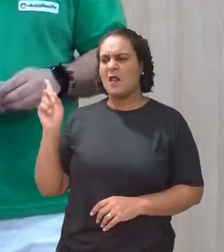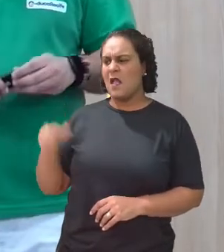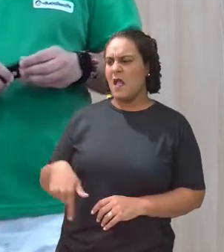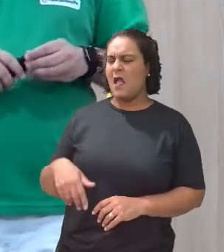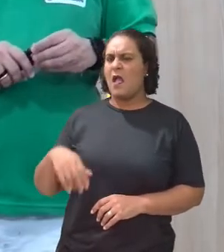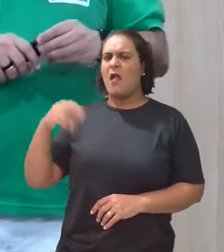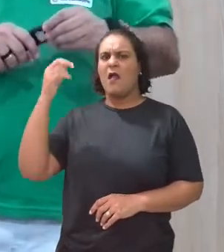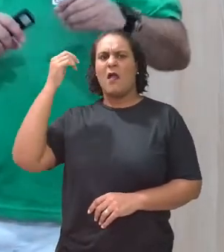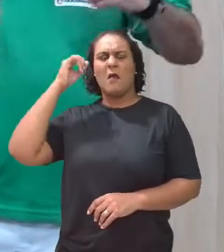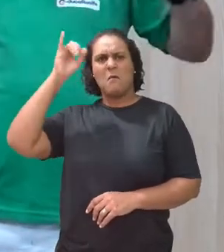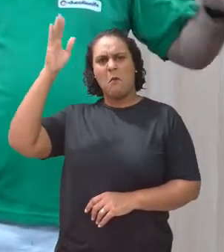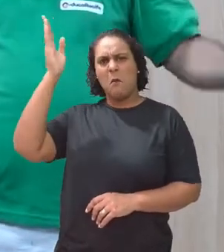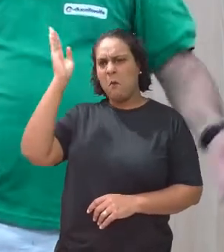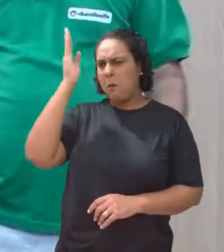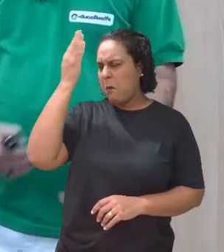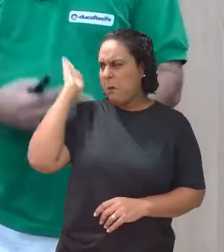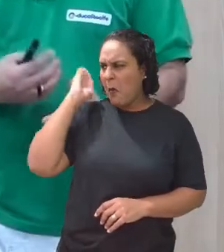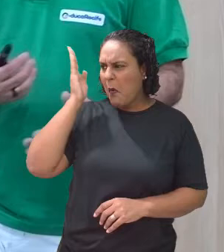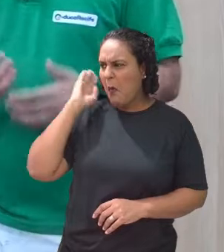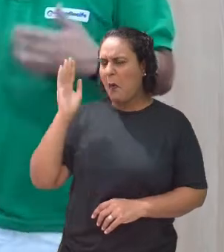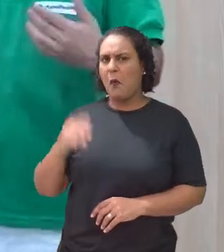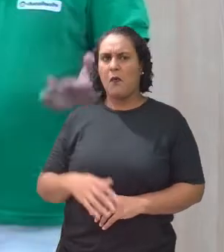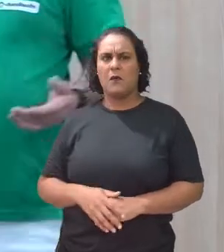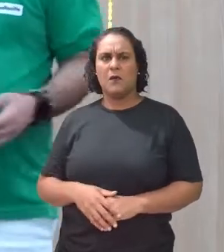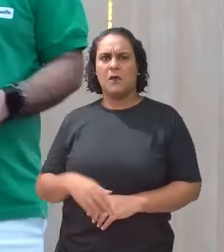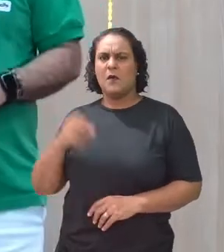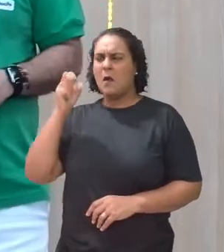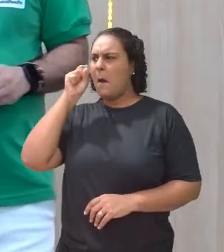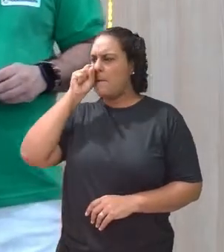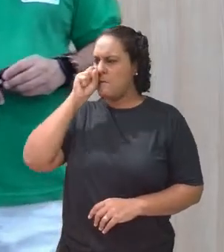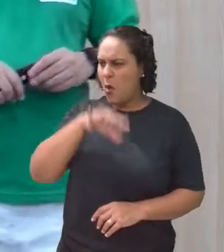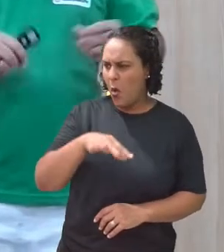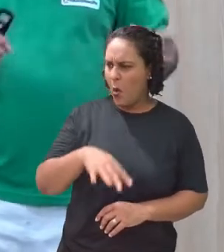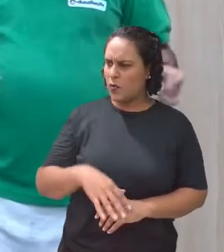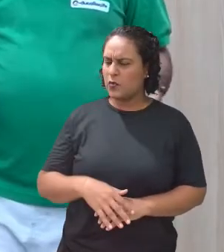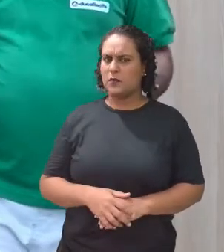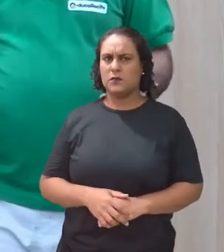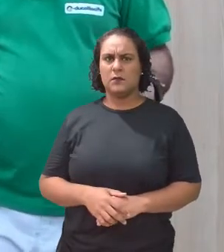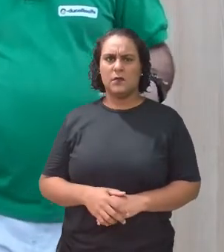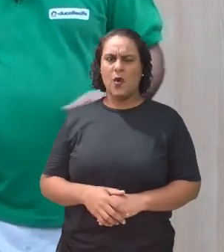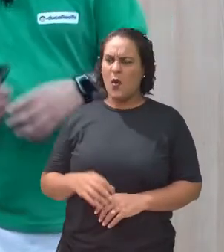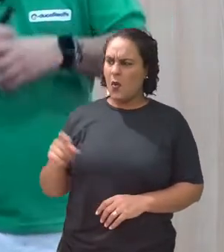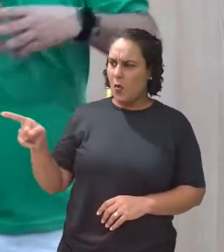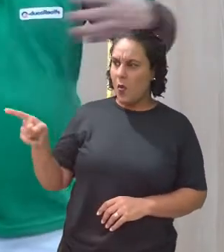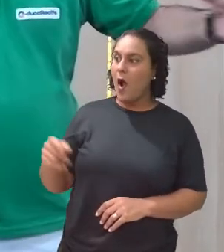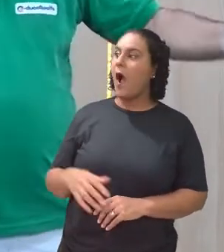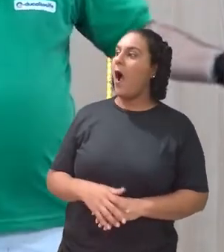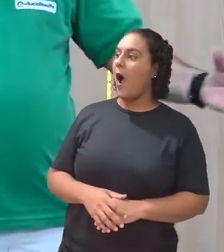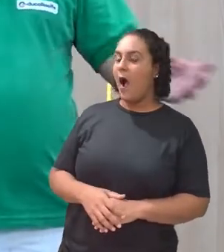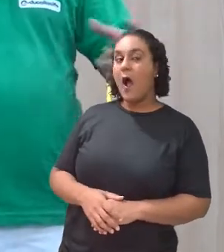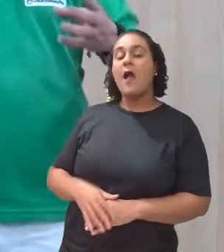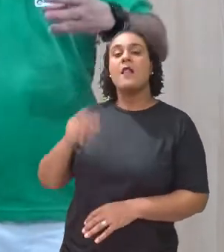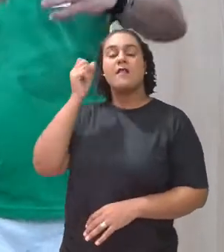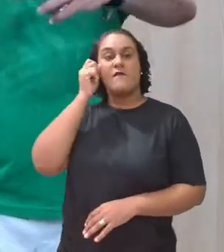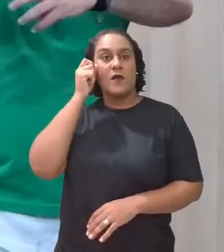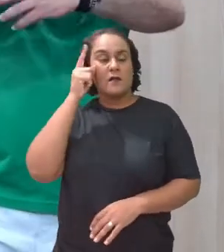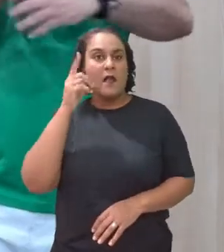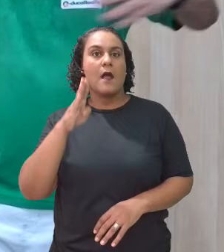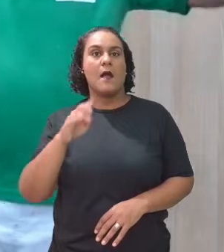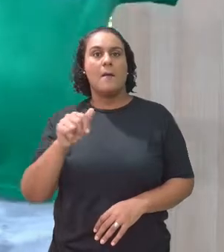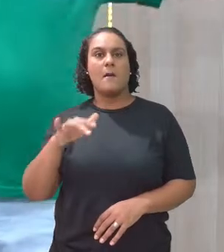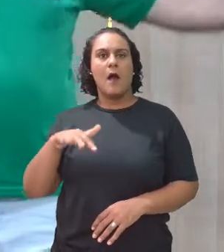ignorante, é um camarada grosso, estúpido, ou caramba, ele teve uma ideia bárbara, né? Ou seja, uma